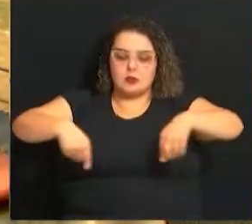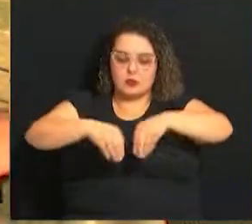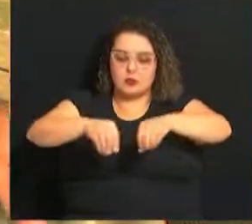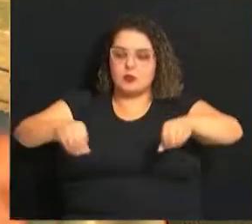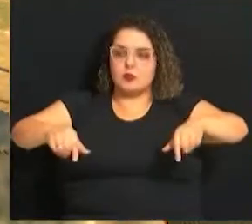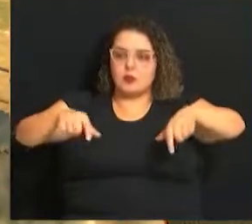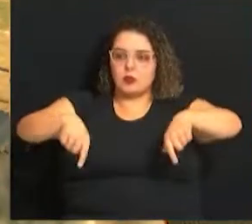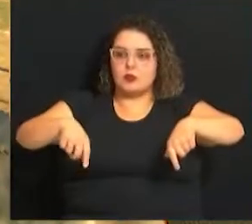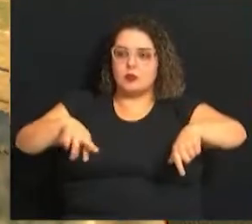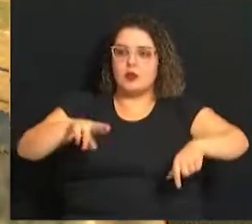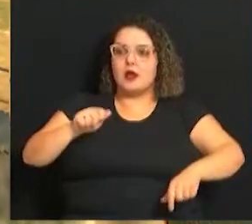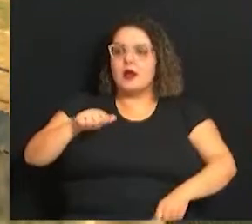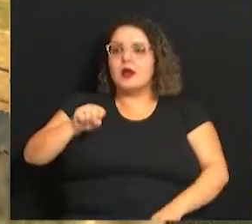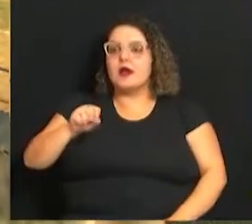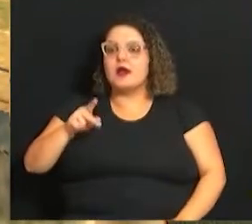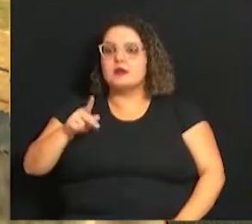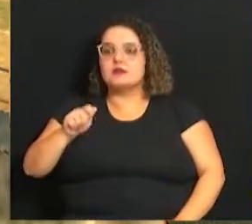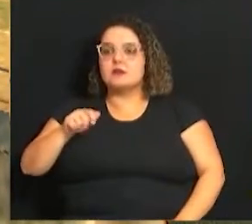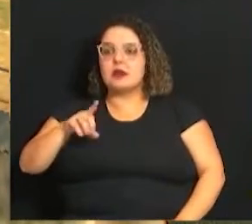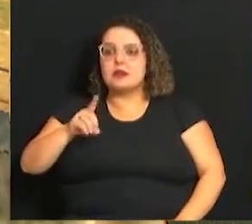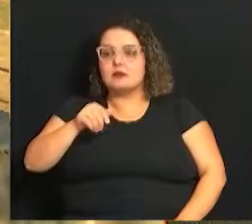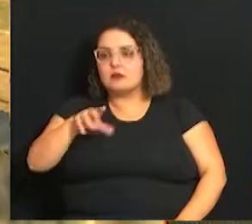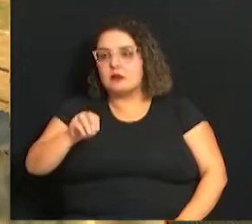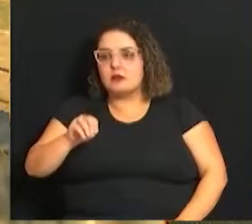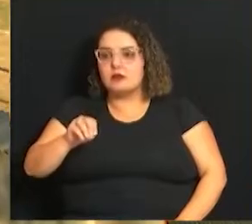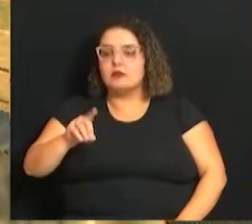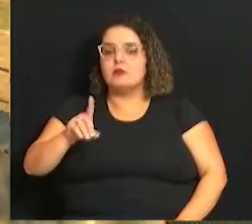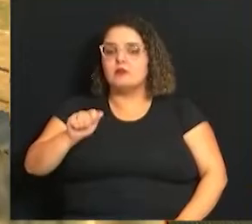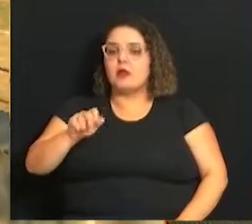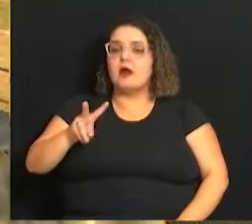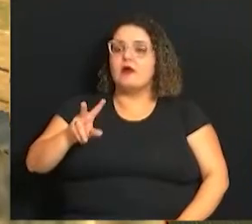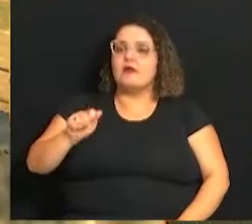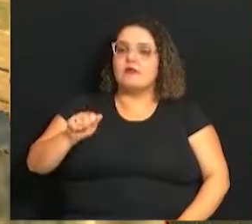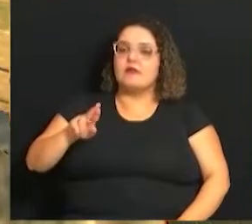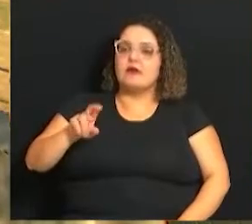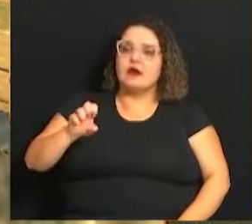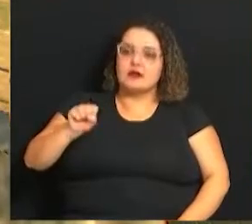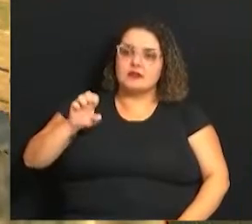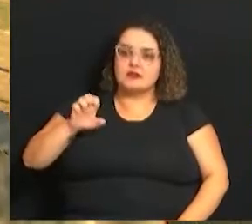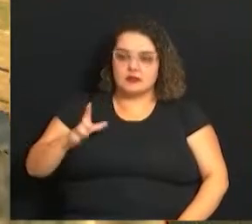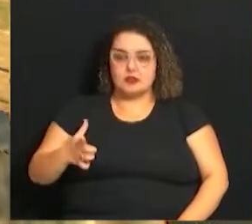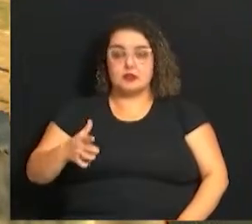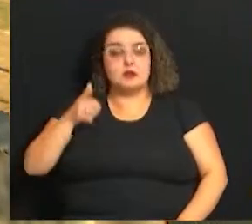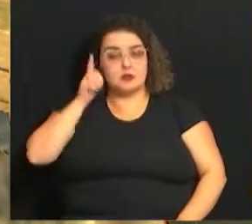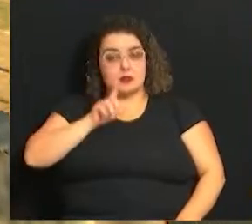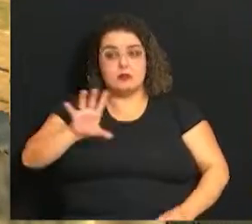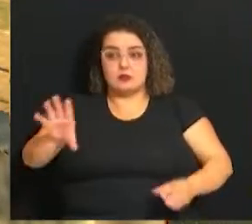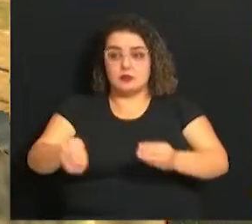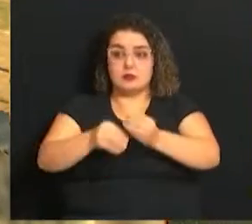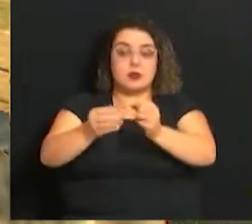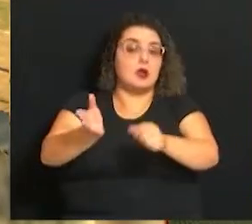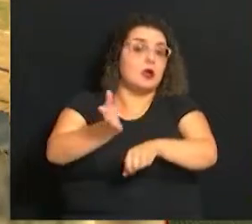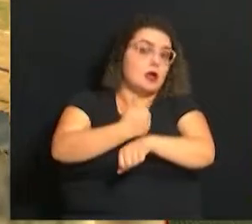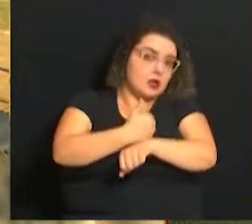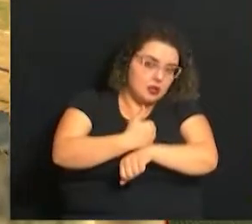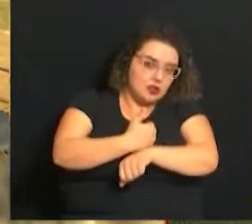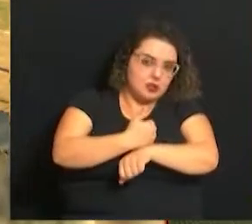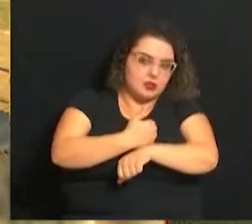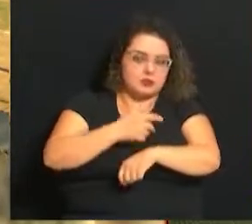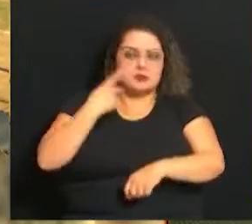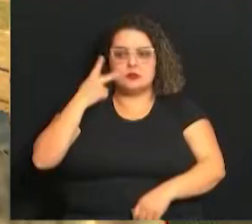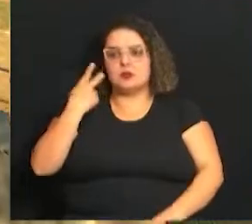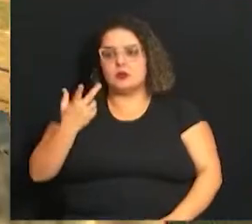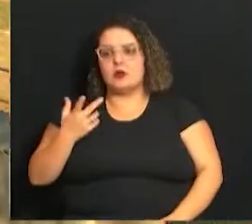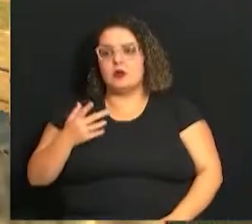as atividades aqui no campo de terra né o famoso raspadão da Várzea e a gente conseguiu aqui uma Emenda